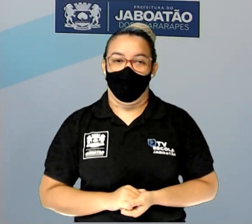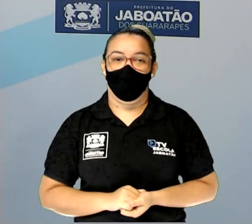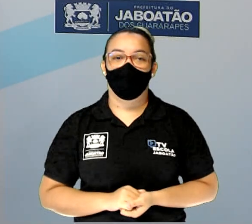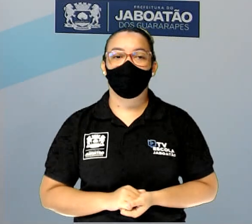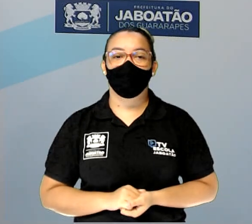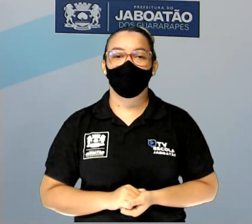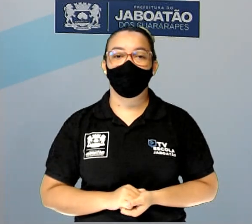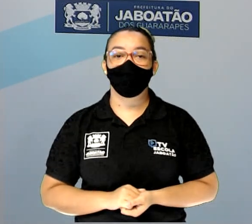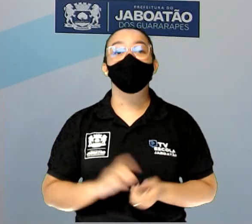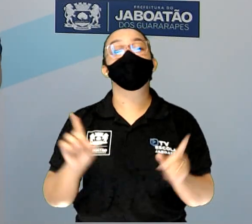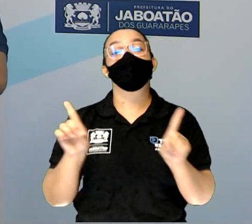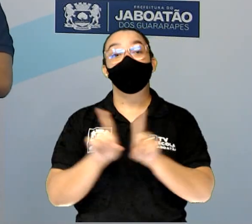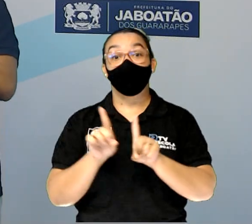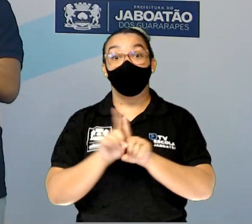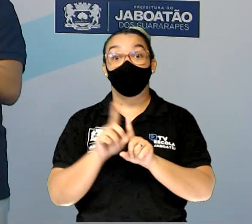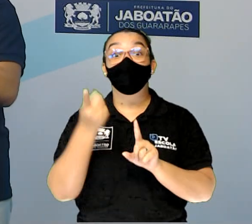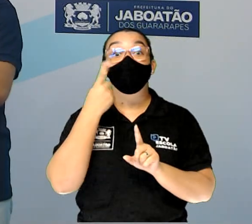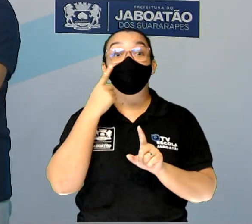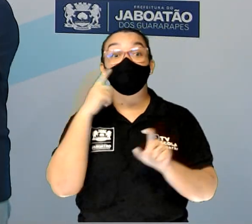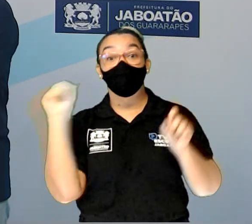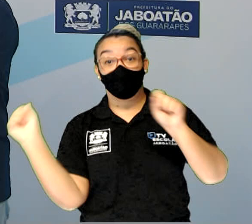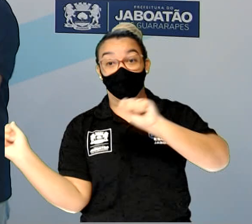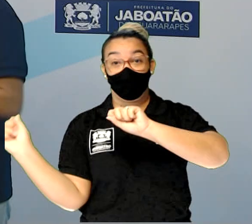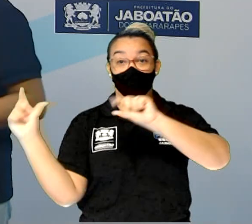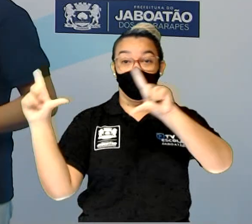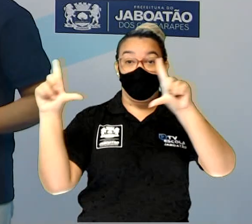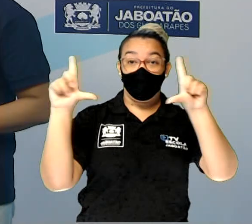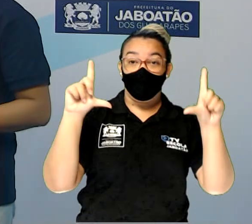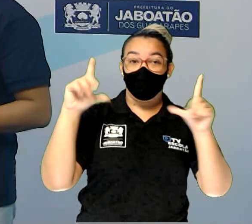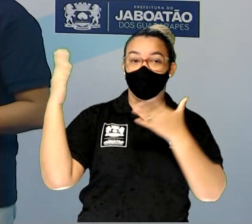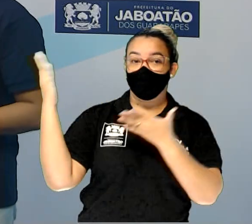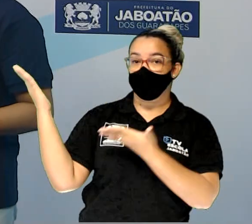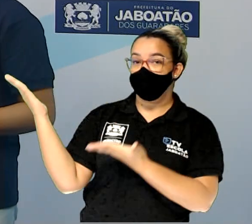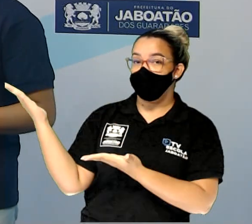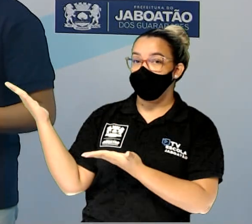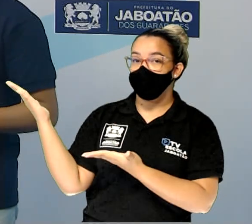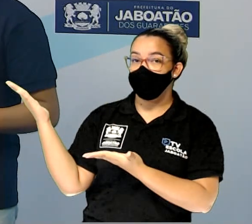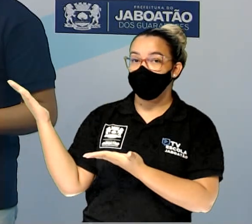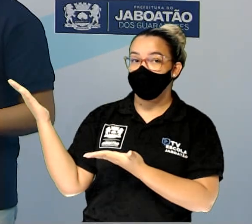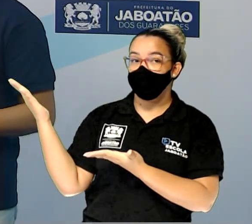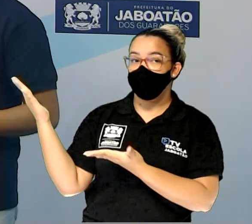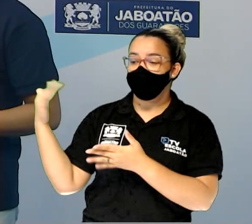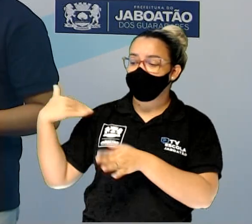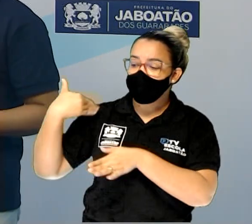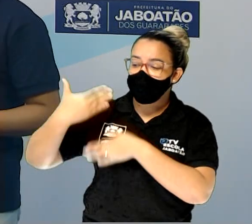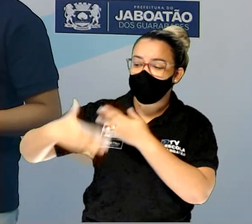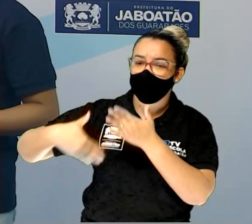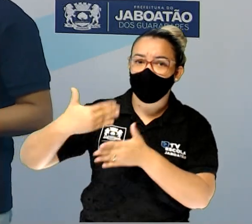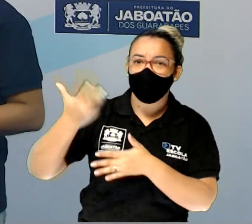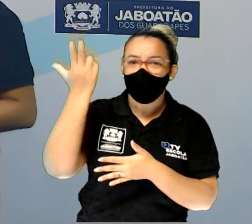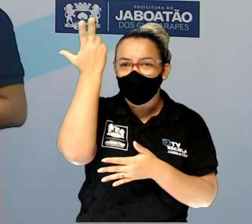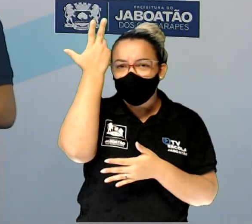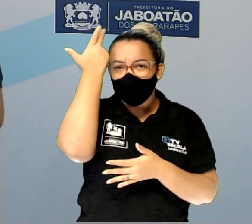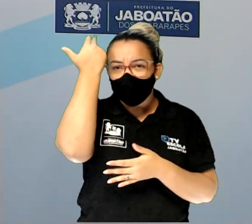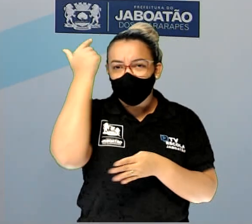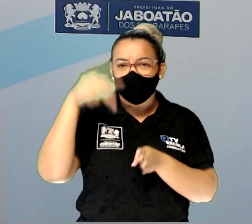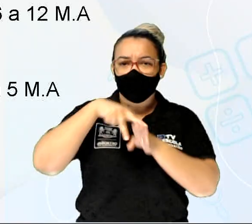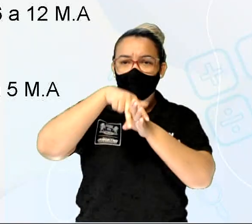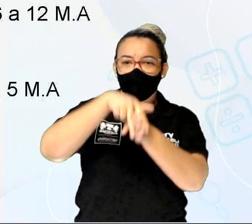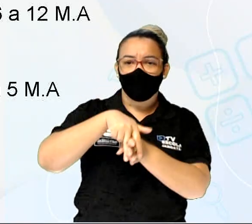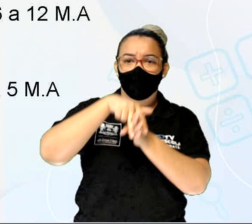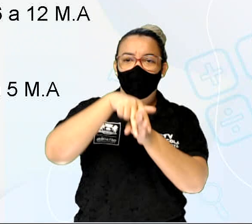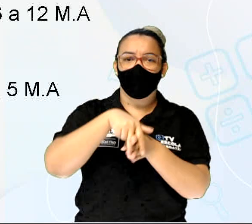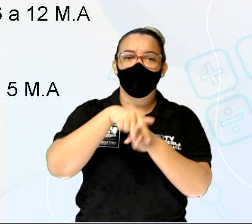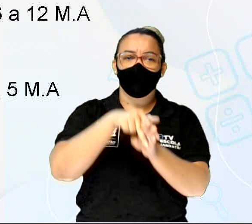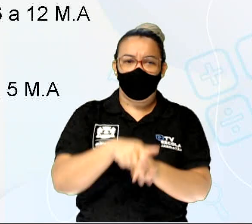E aí a gente pode trazer um caso clássico, que é um caso bem documentado, que é a evolução do cavalo, por exemplo. Pela evidência